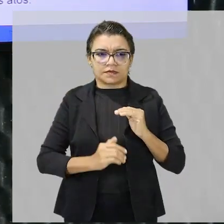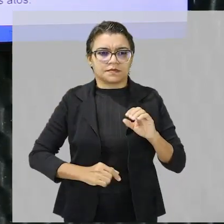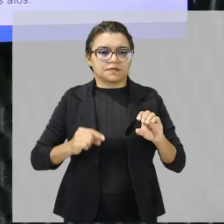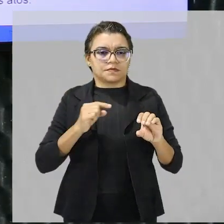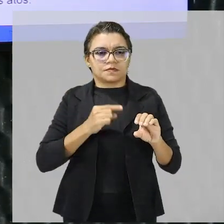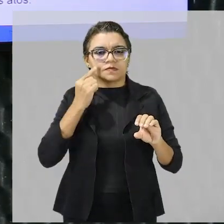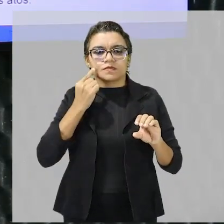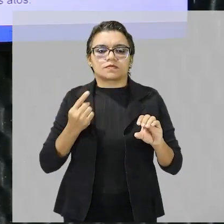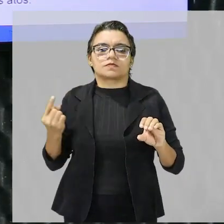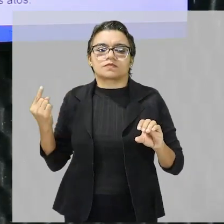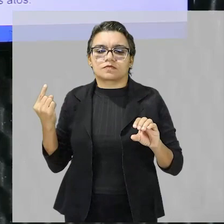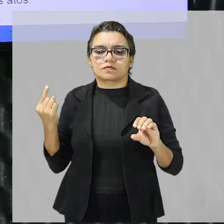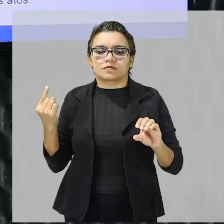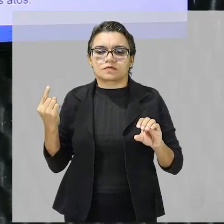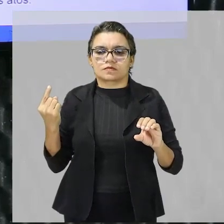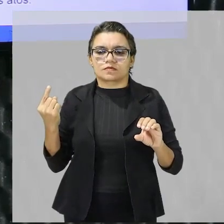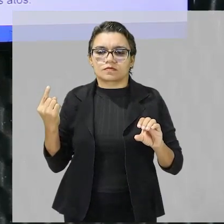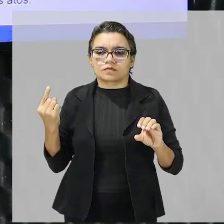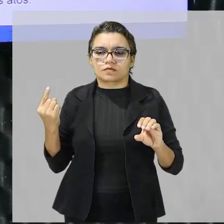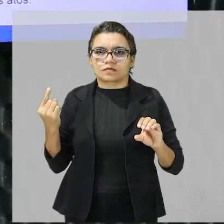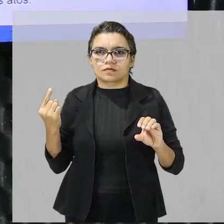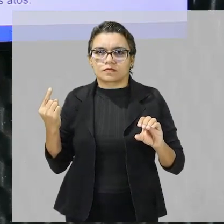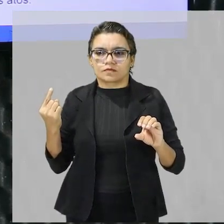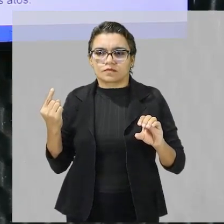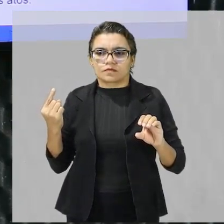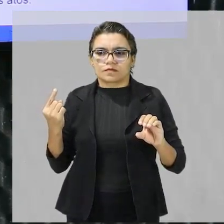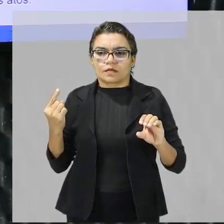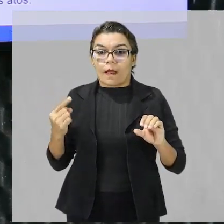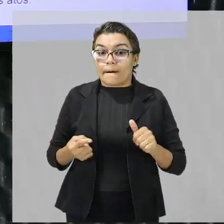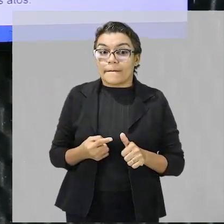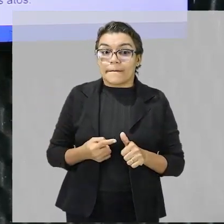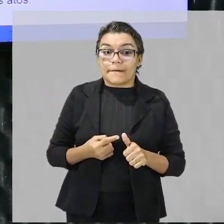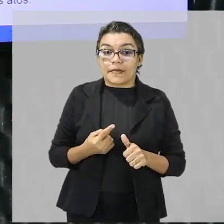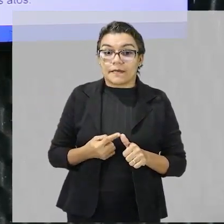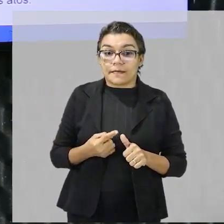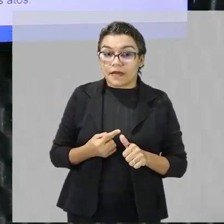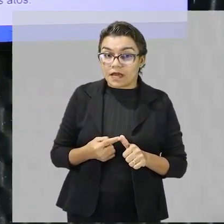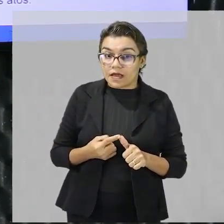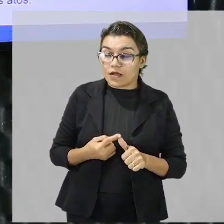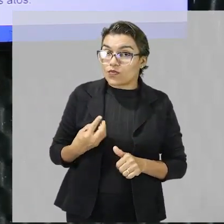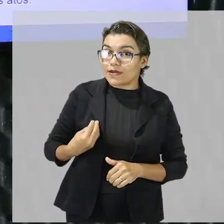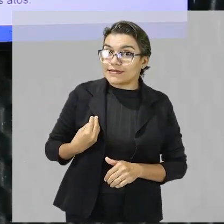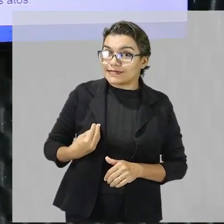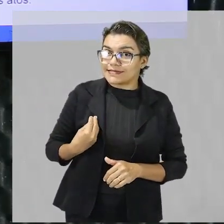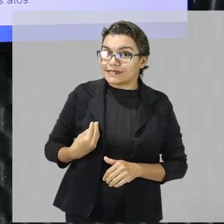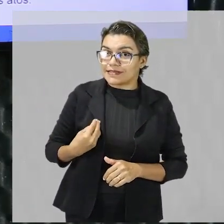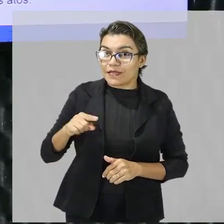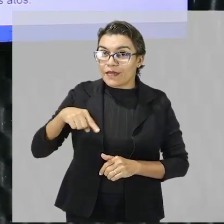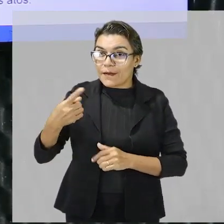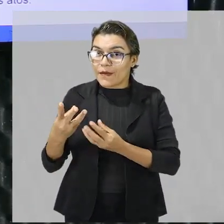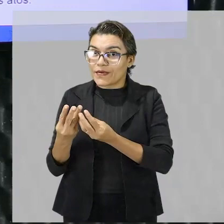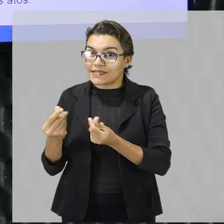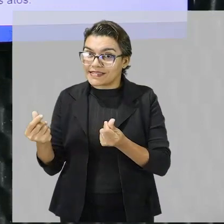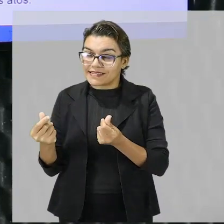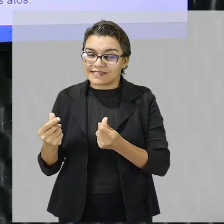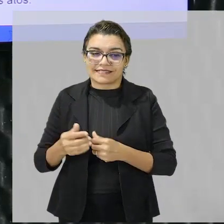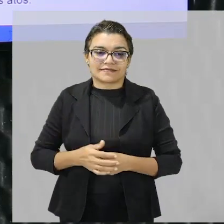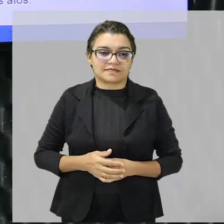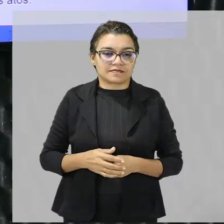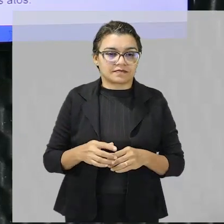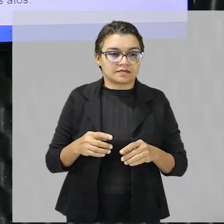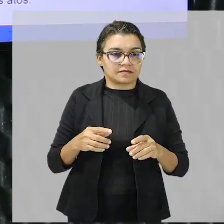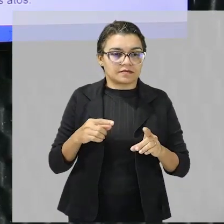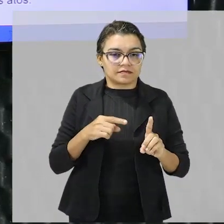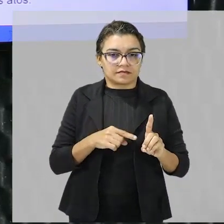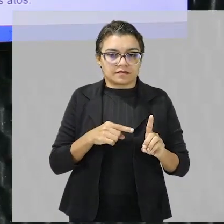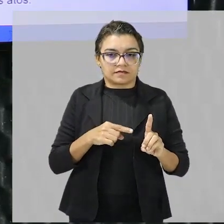própria essencialidade, no existencialismo, a existência vem primeiro, não a essência. No trajeto de sua liberdade não tem